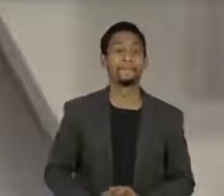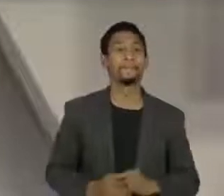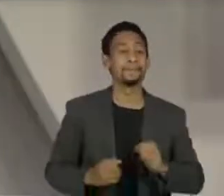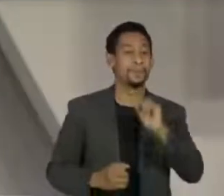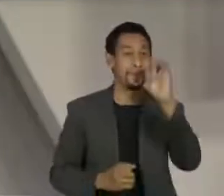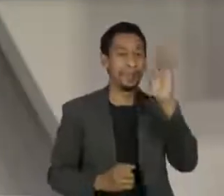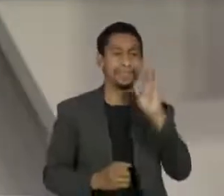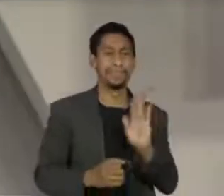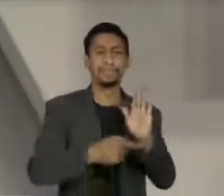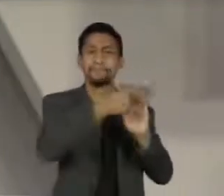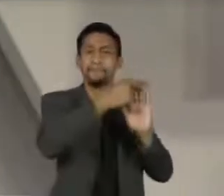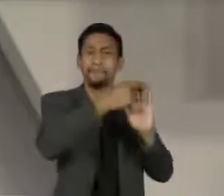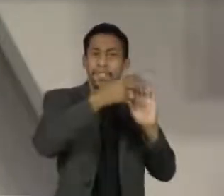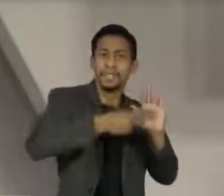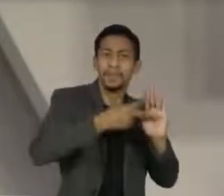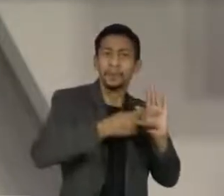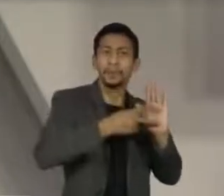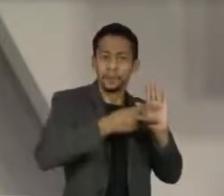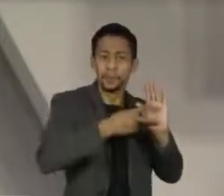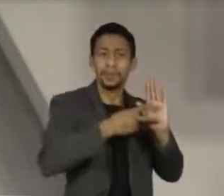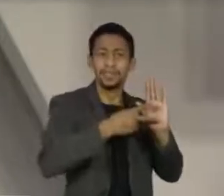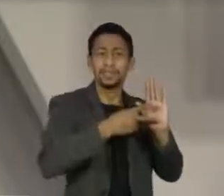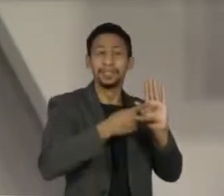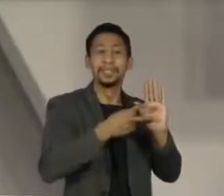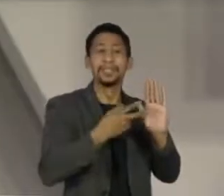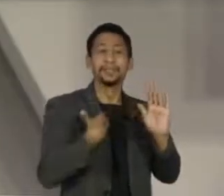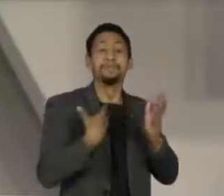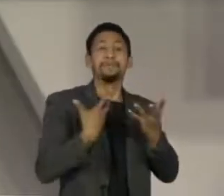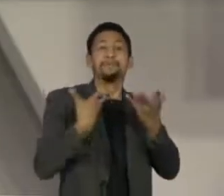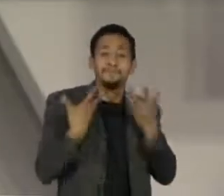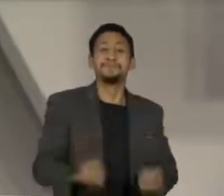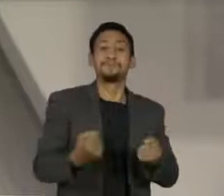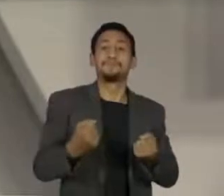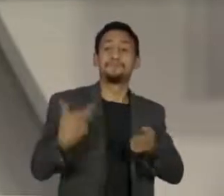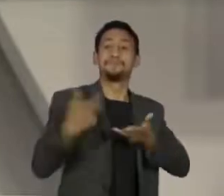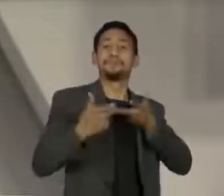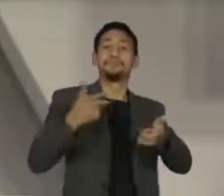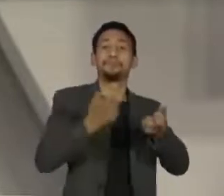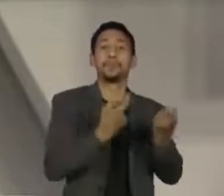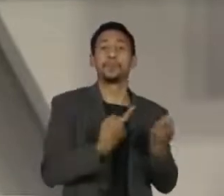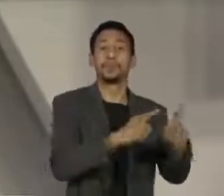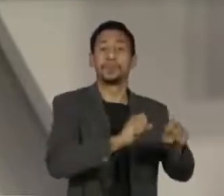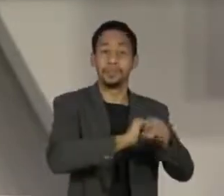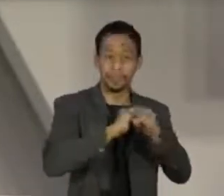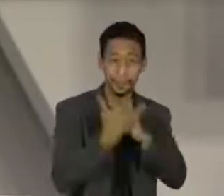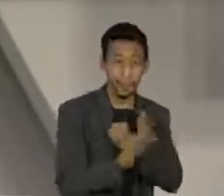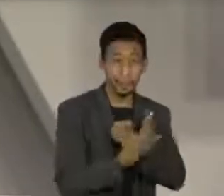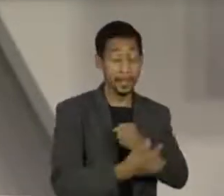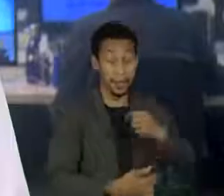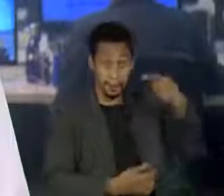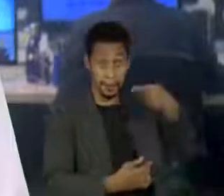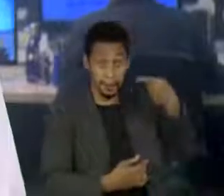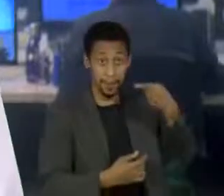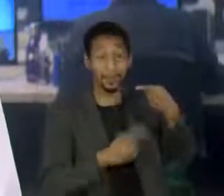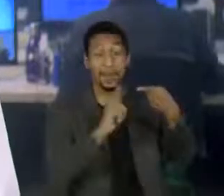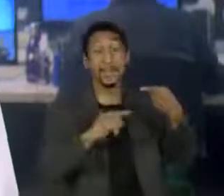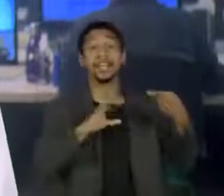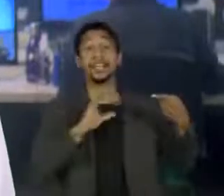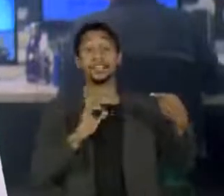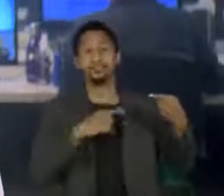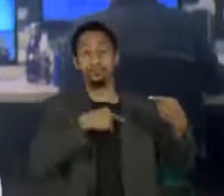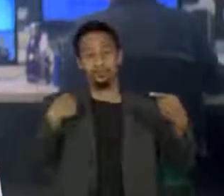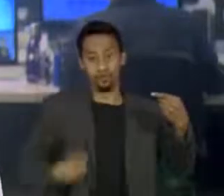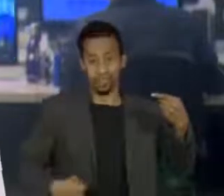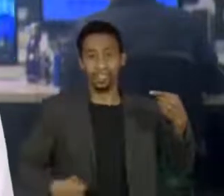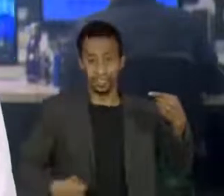O Brasil é o segundo país do mundo que mais aceitaria se vacinar contra a Covid-19. O primeiro é a China. A pesquisa